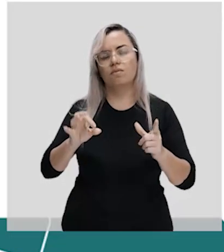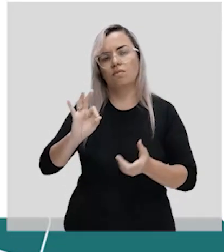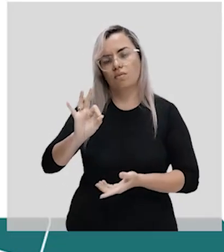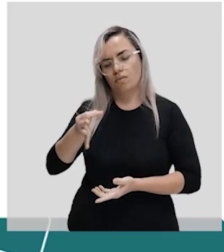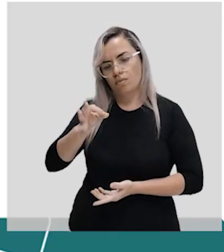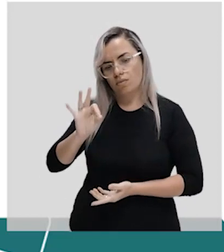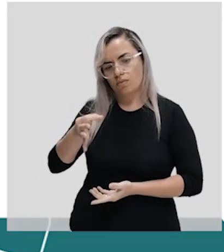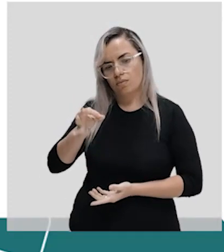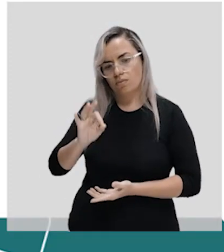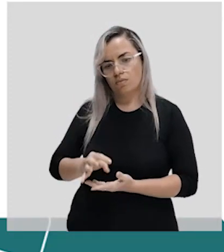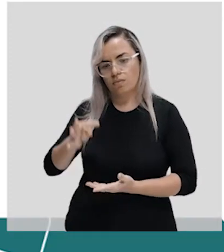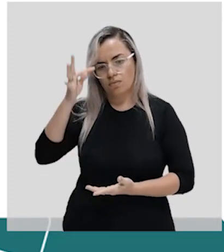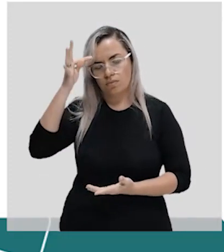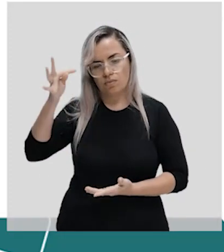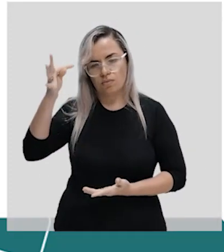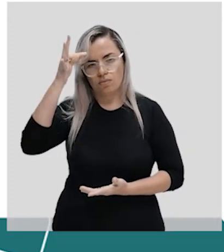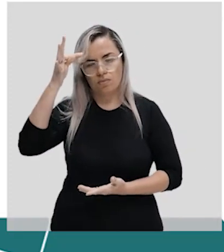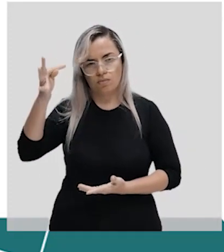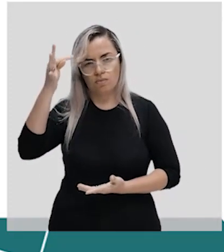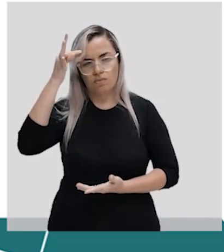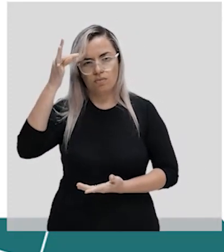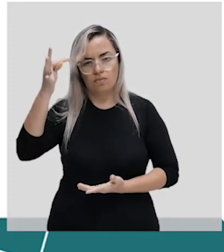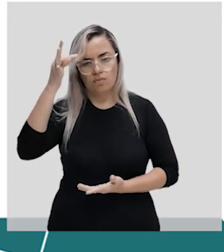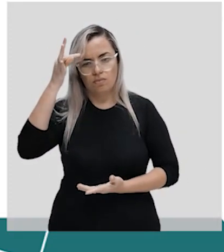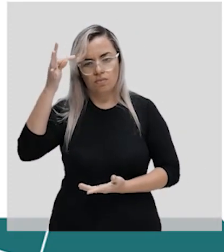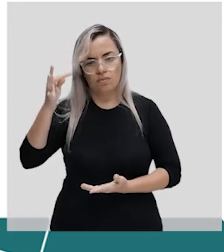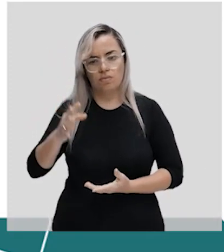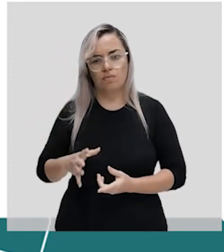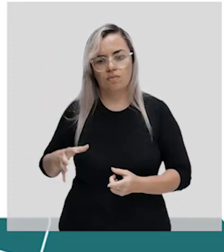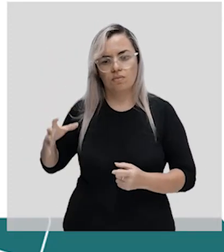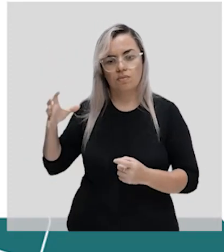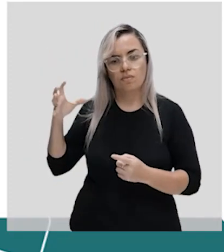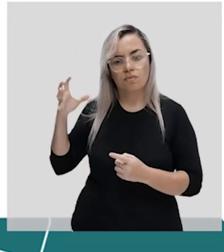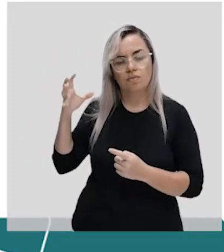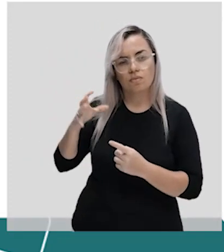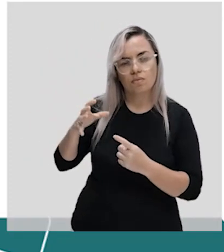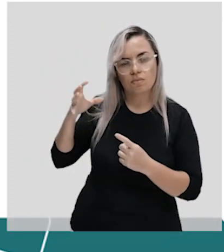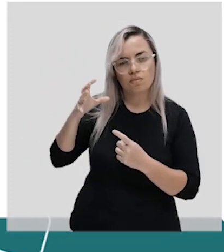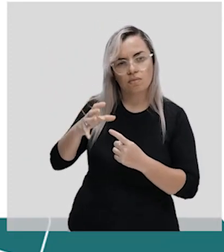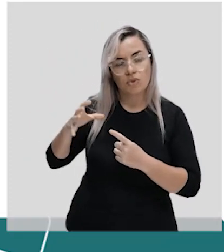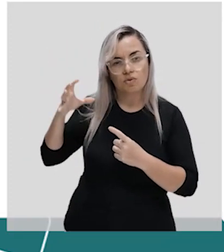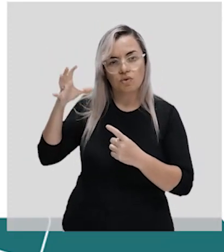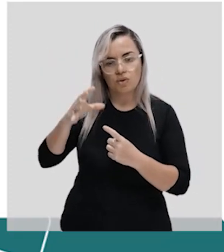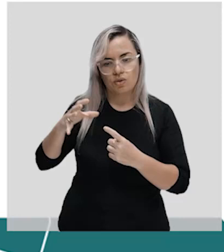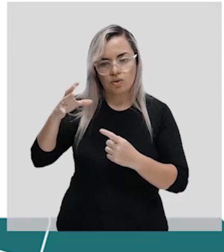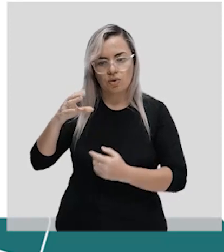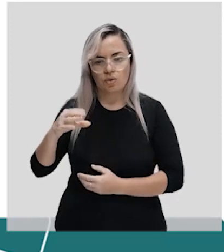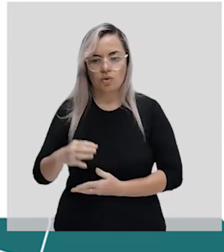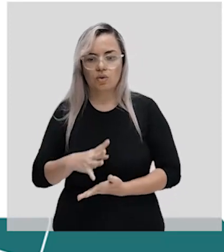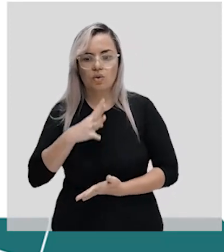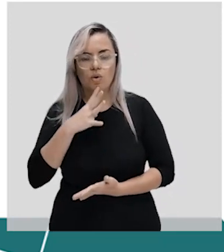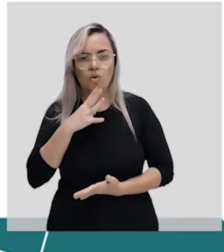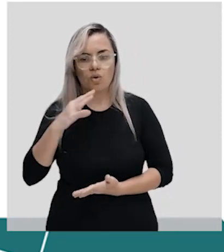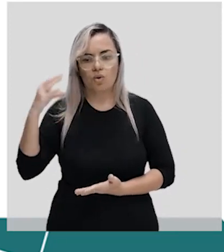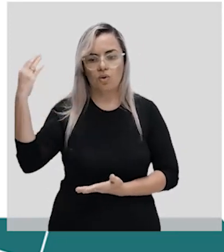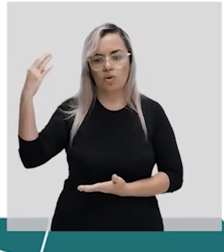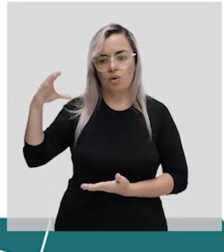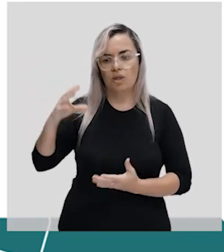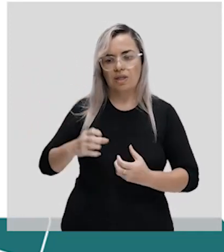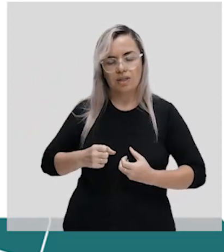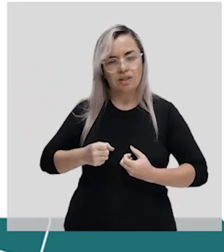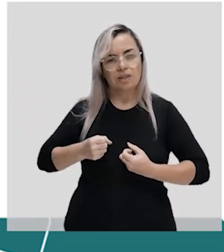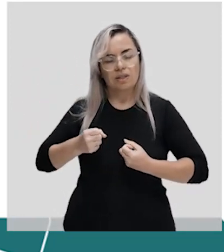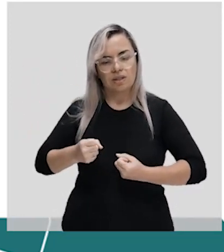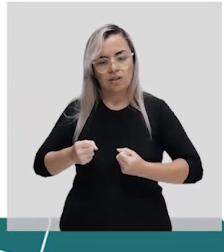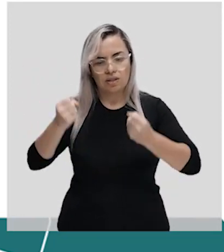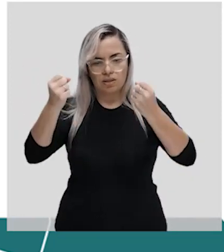pessoal. Uma teoria, ela é realmente aqui, ó, apoiada por conhecimento científico que tenta explicar esses